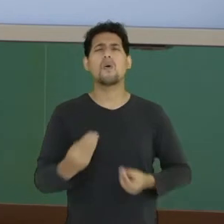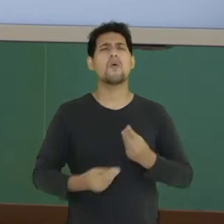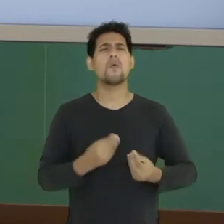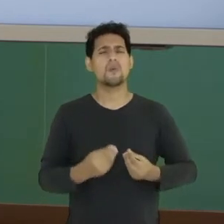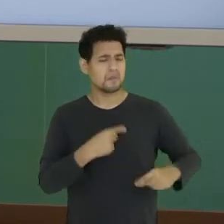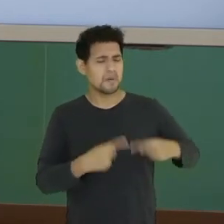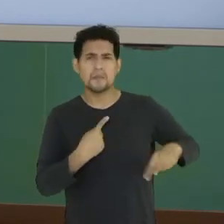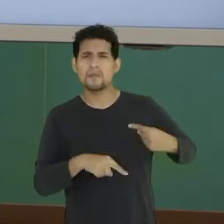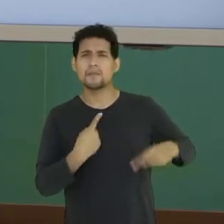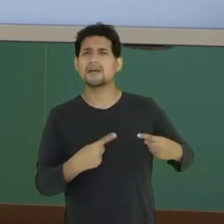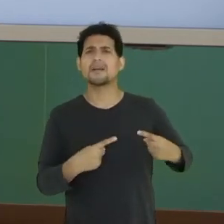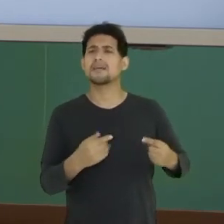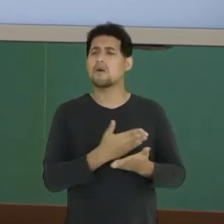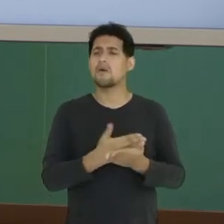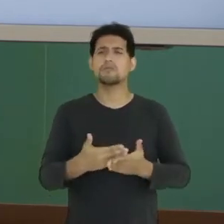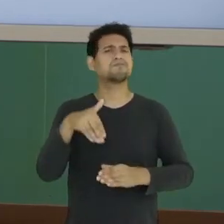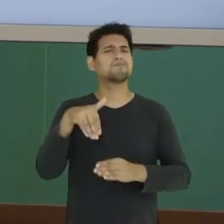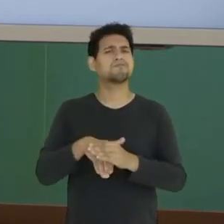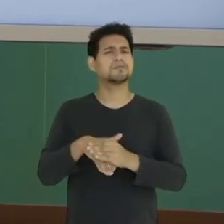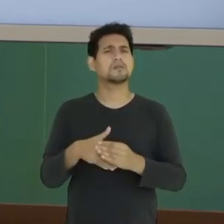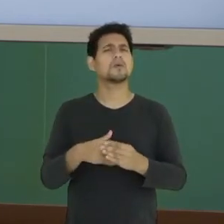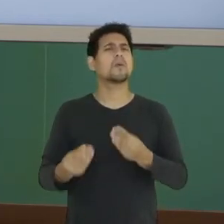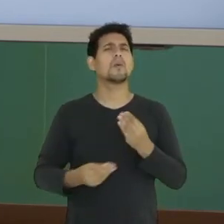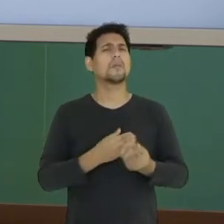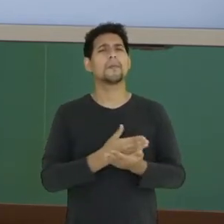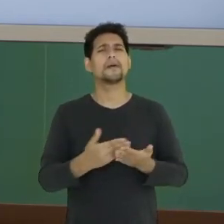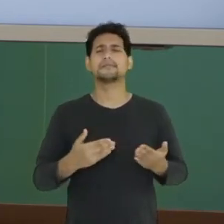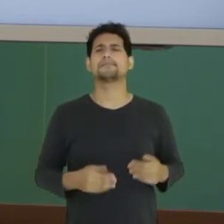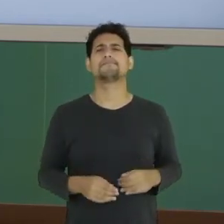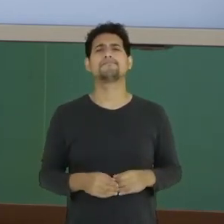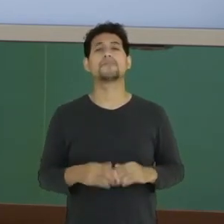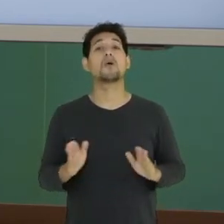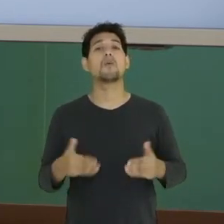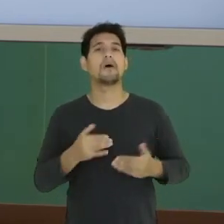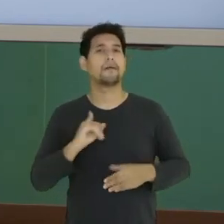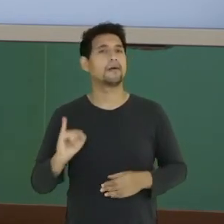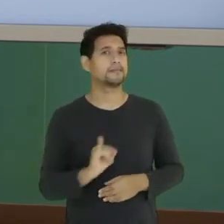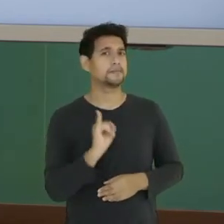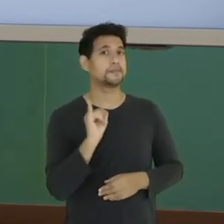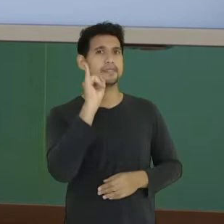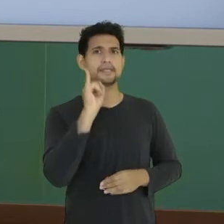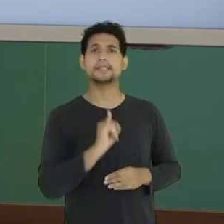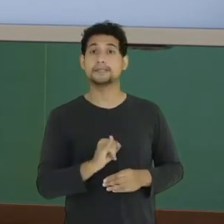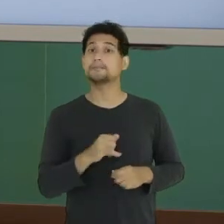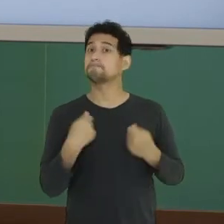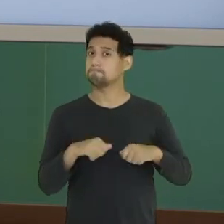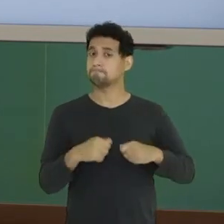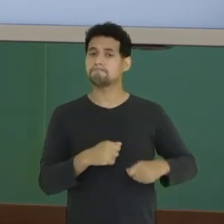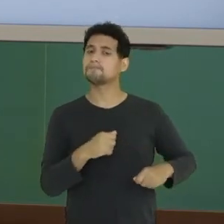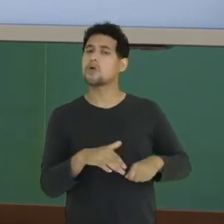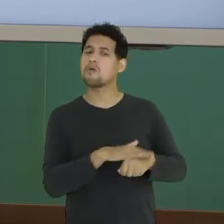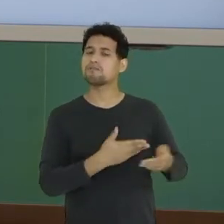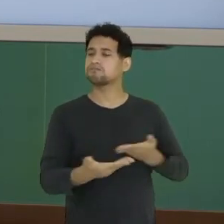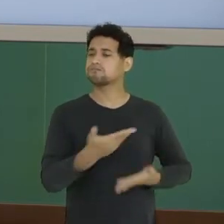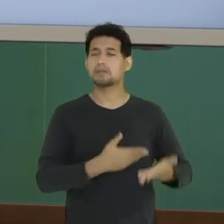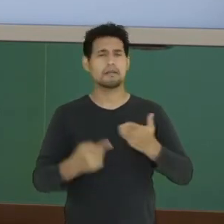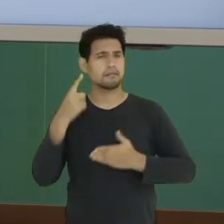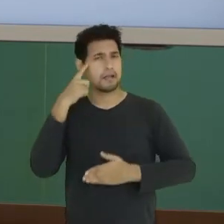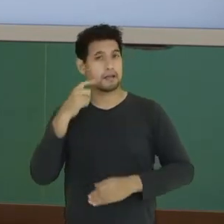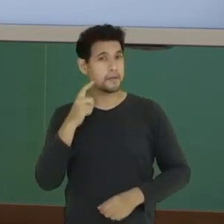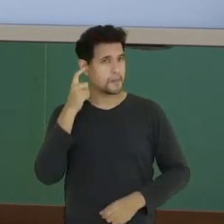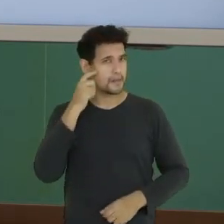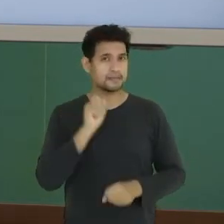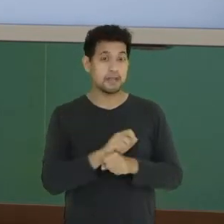né, no momento da eleição, no período eleitoral. Qual é a importância dessa discussão de ideias? Pensem